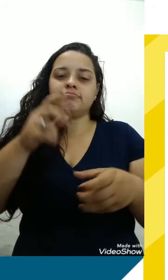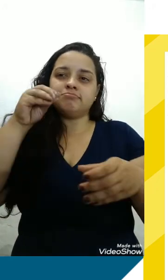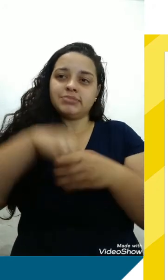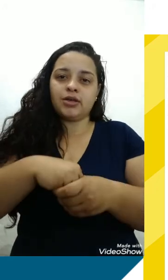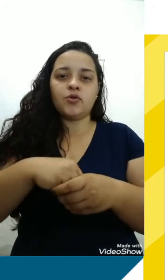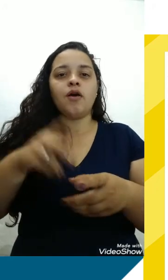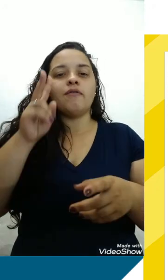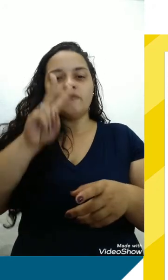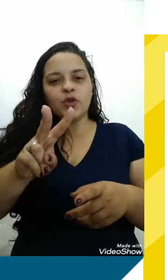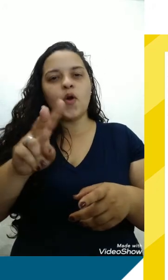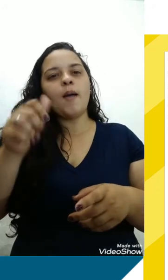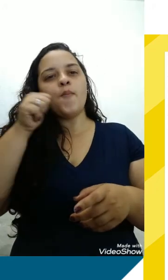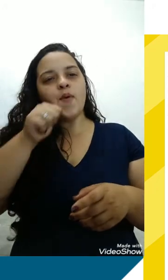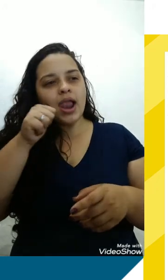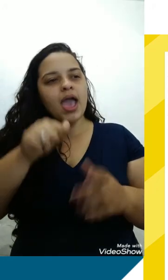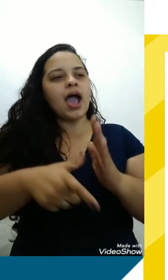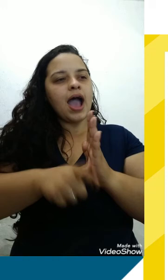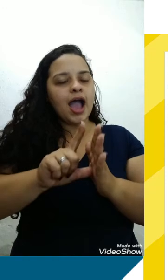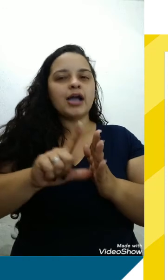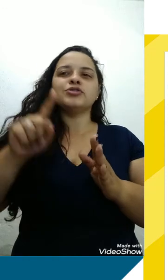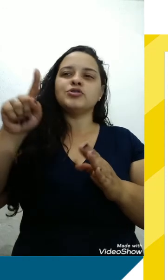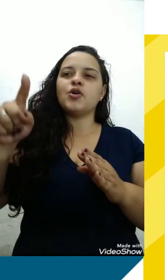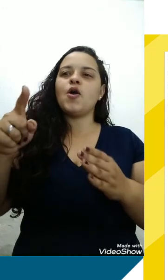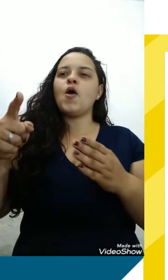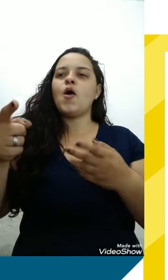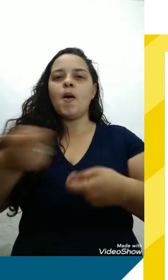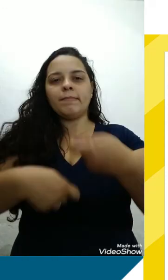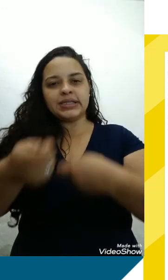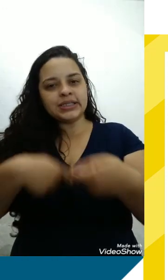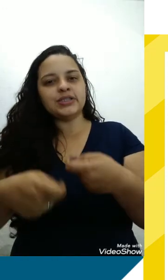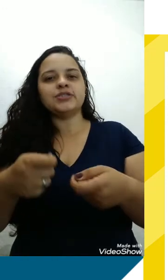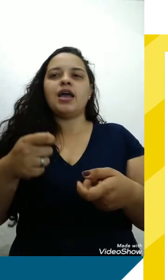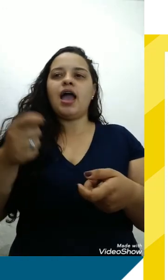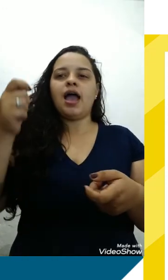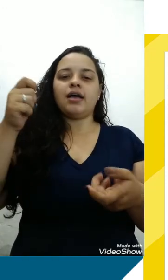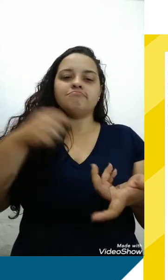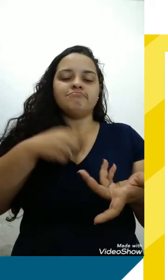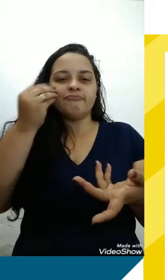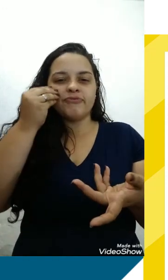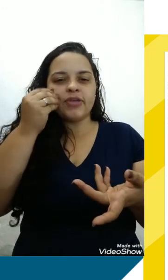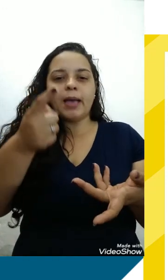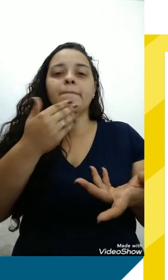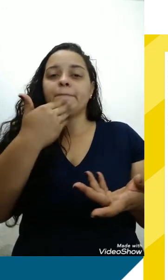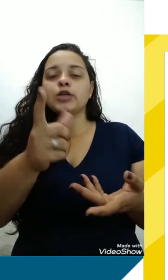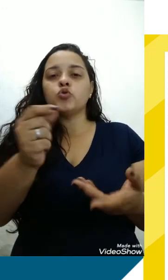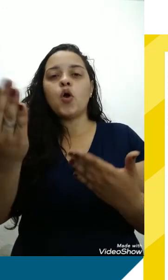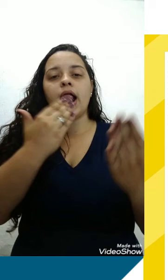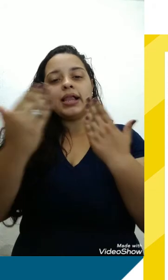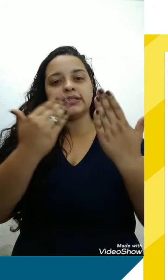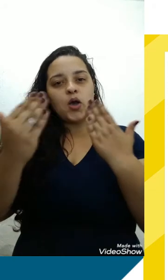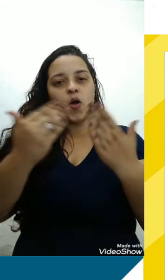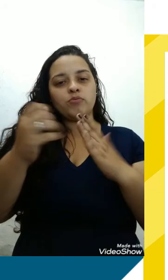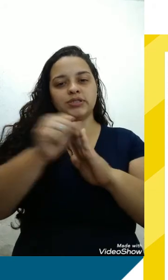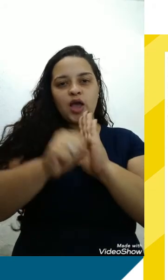no começo das mulheres comerciantes e vendedoras ambulantes em África e pede que a gente faça essa relação com o Brasil nos séculos